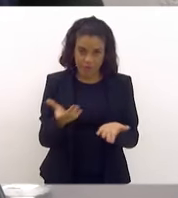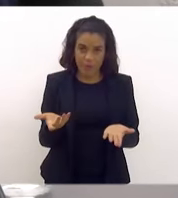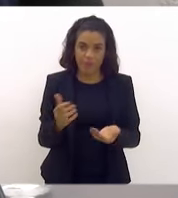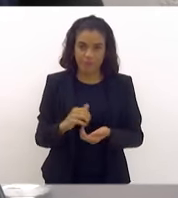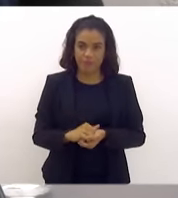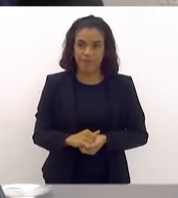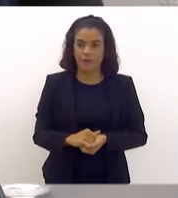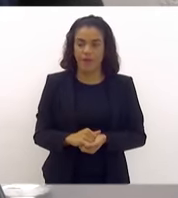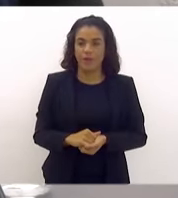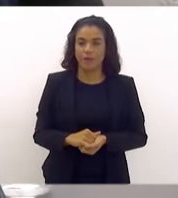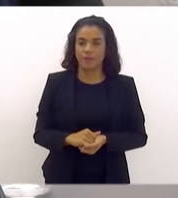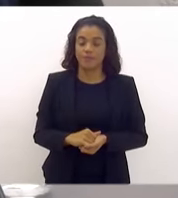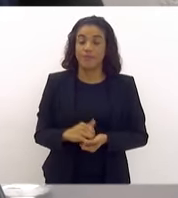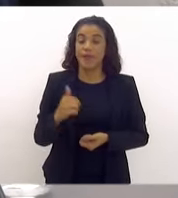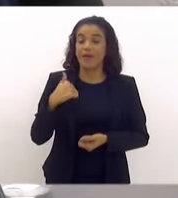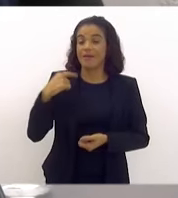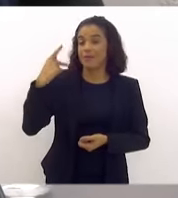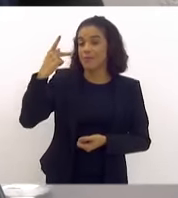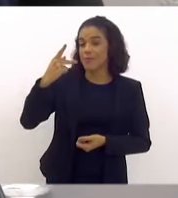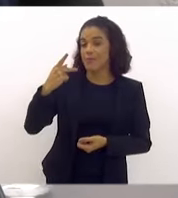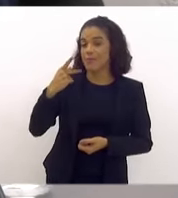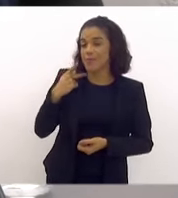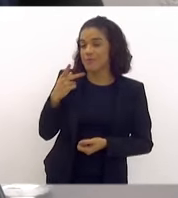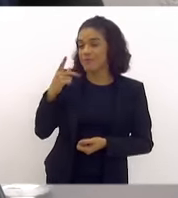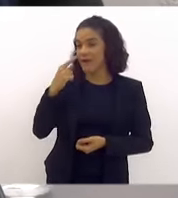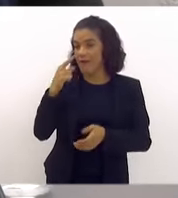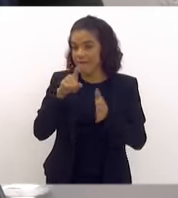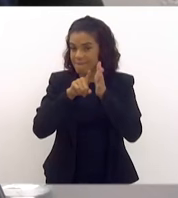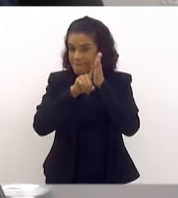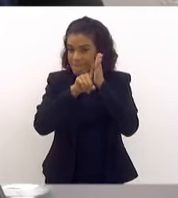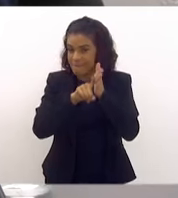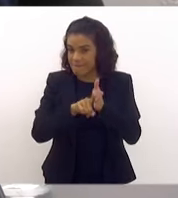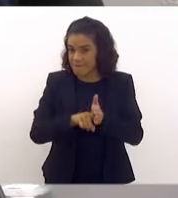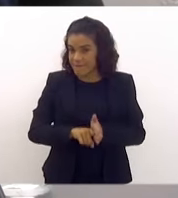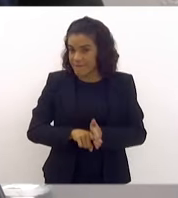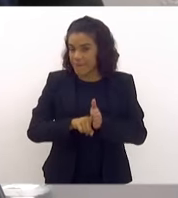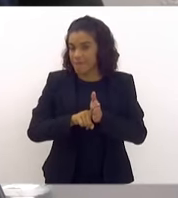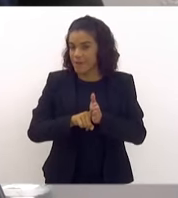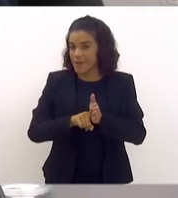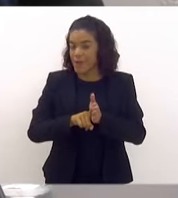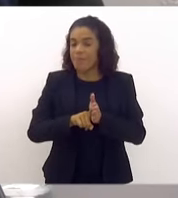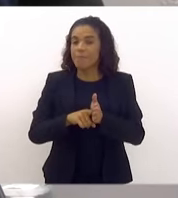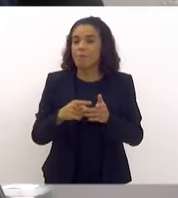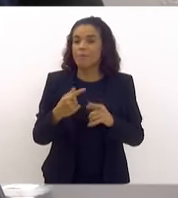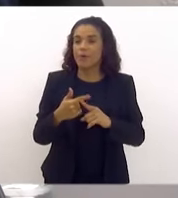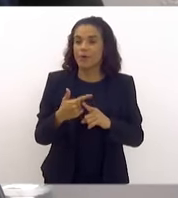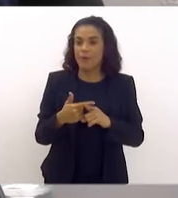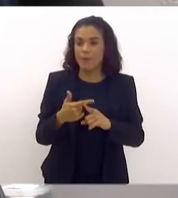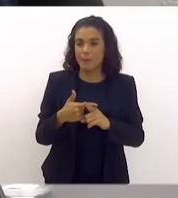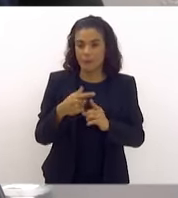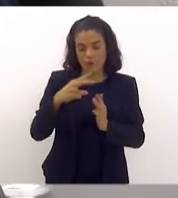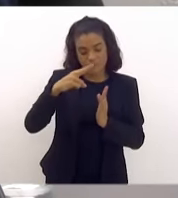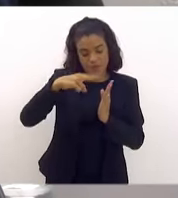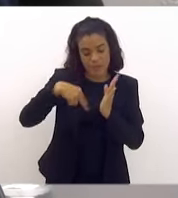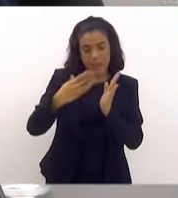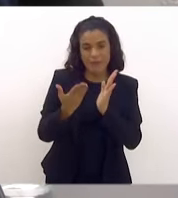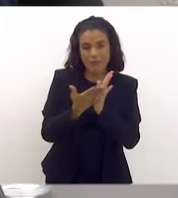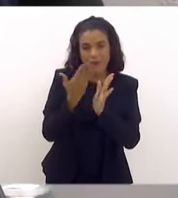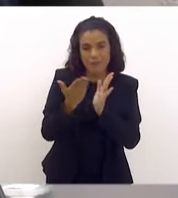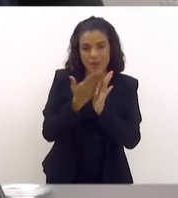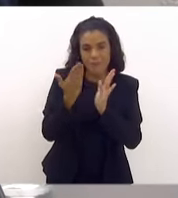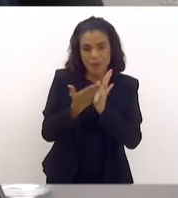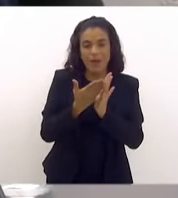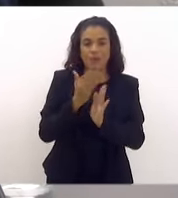Eh aí o promotor vai aferir seja pelo grau de certeza porque quando você lê um depoimento